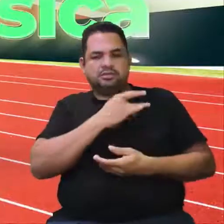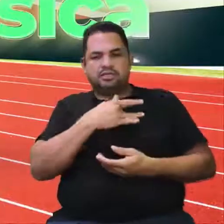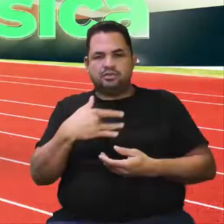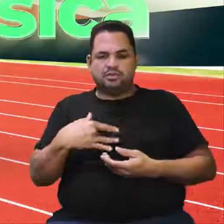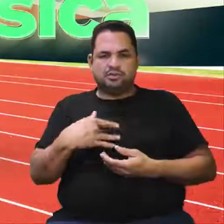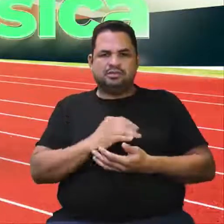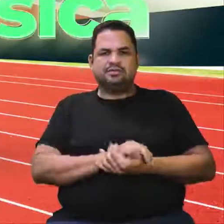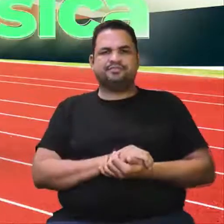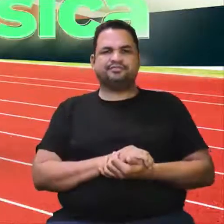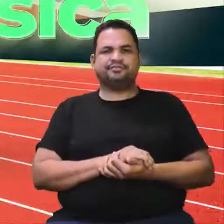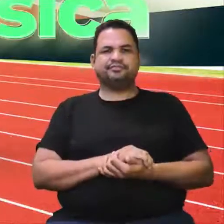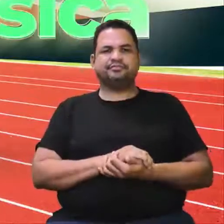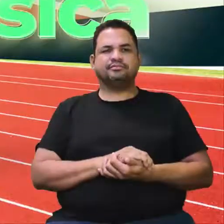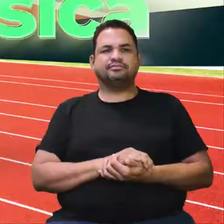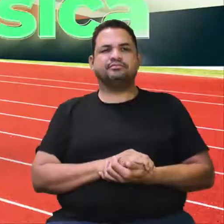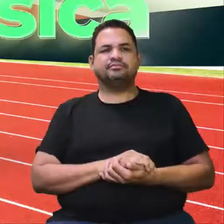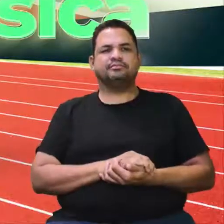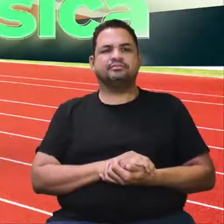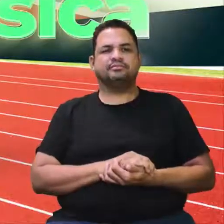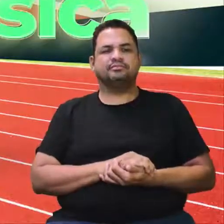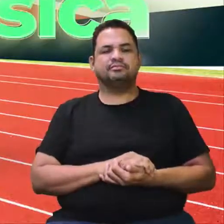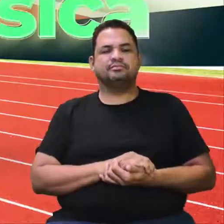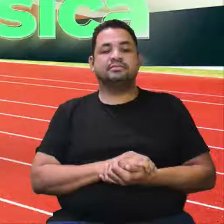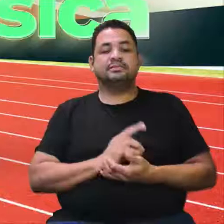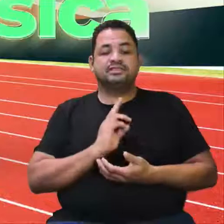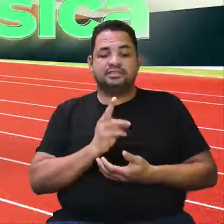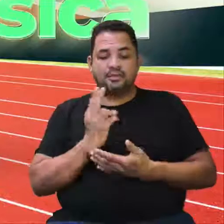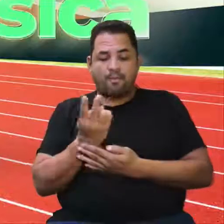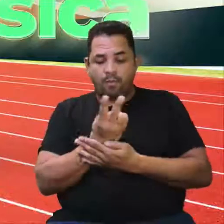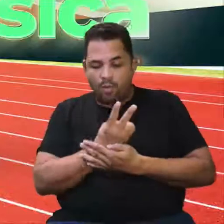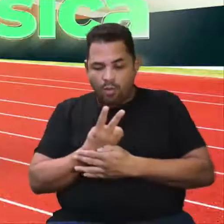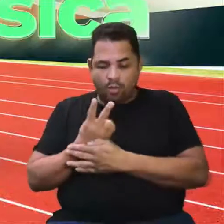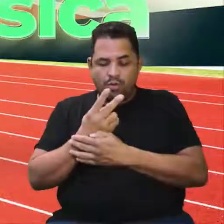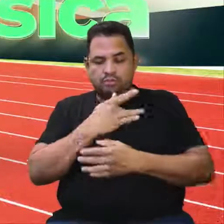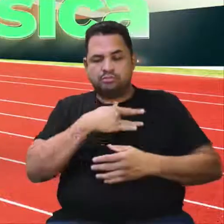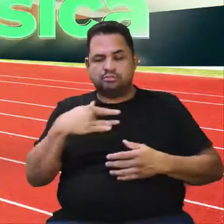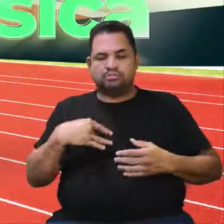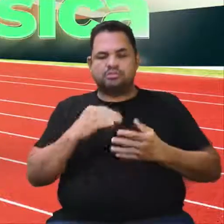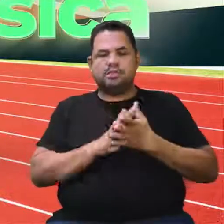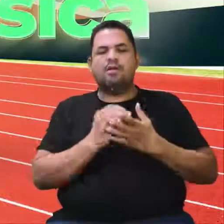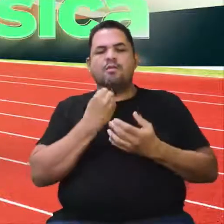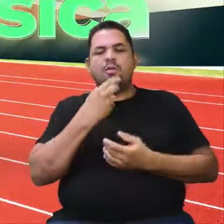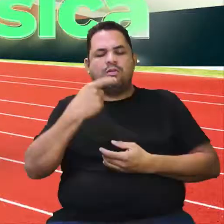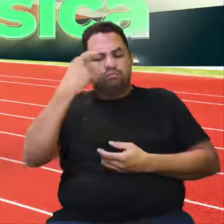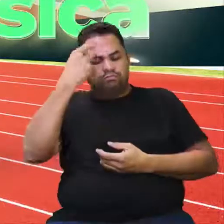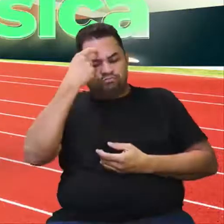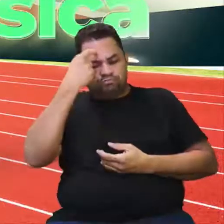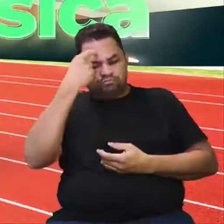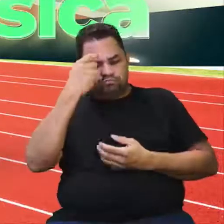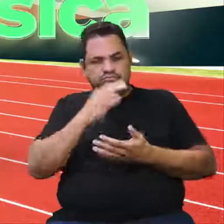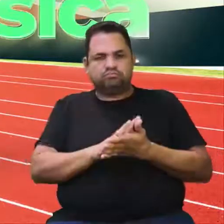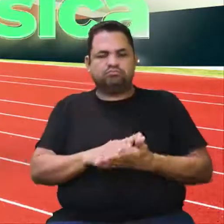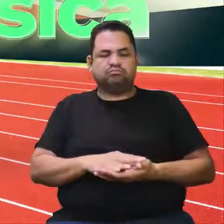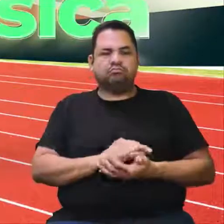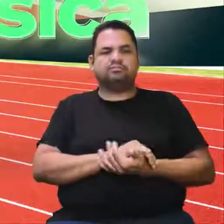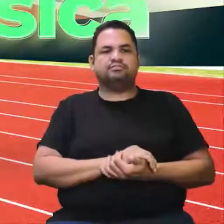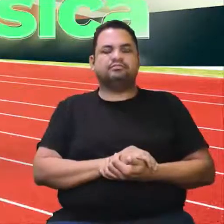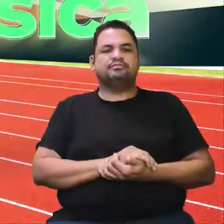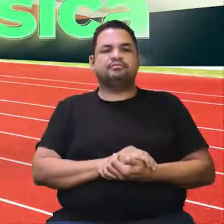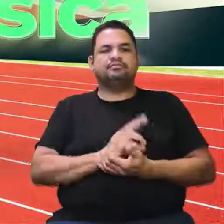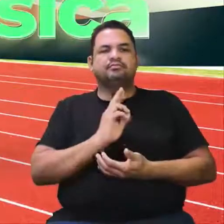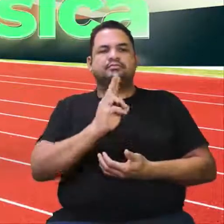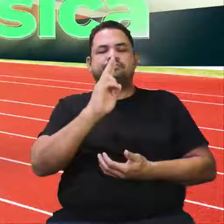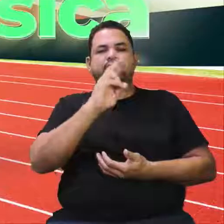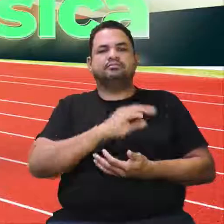traz aqui. Isso, sempre buscando saúde, uma boa consciência, principalmente de mente, né, gente? Então,